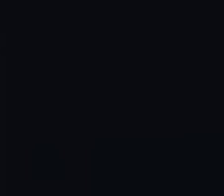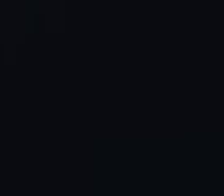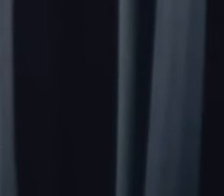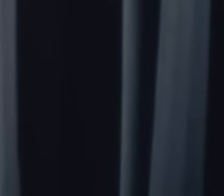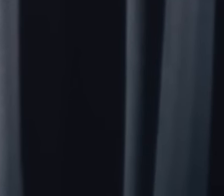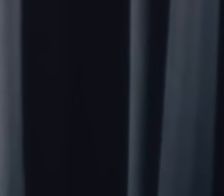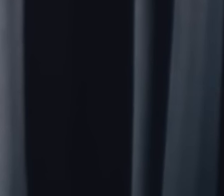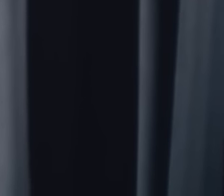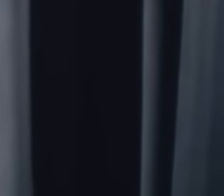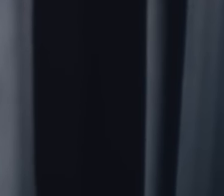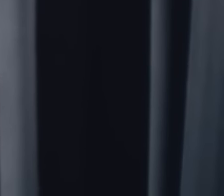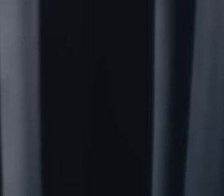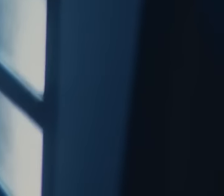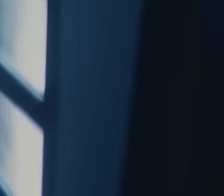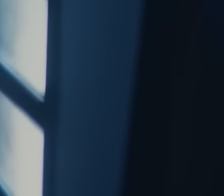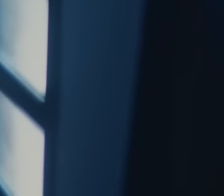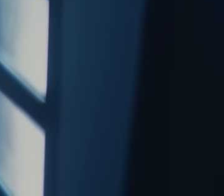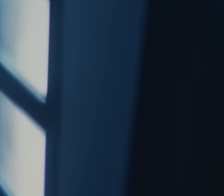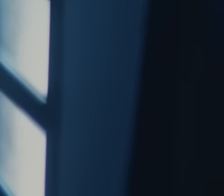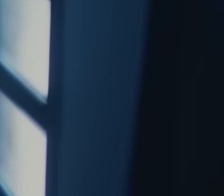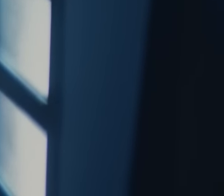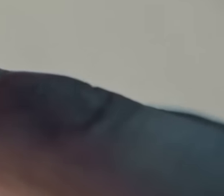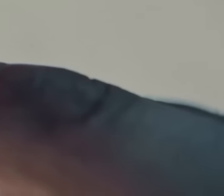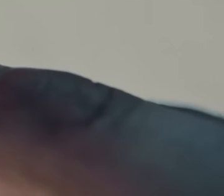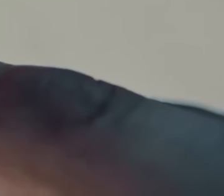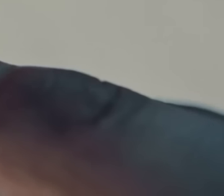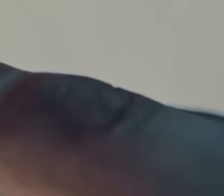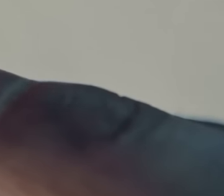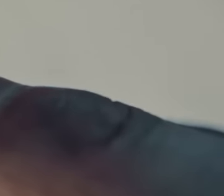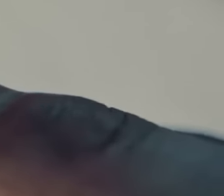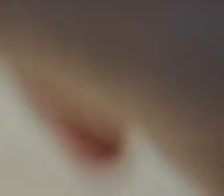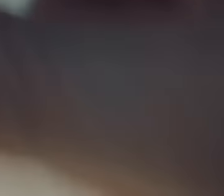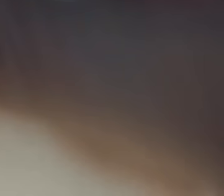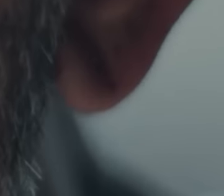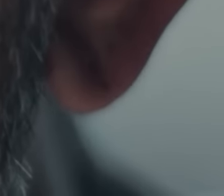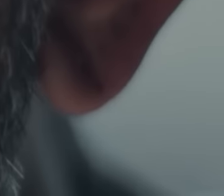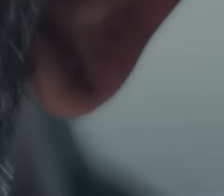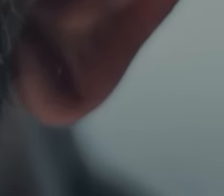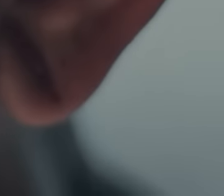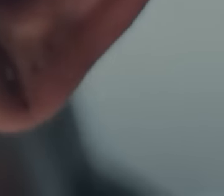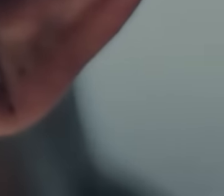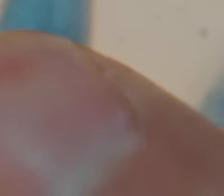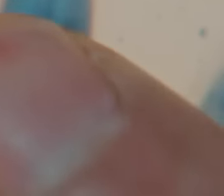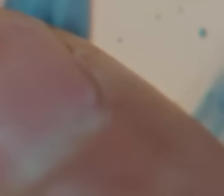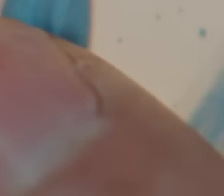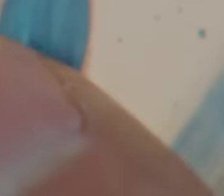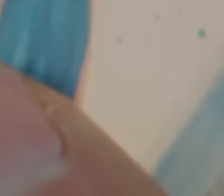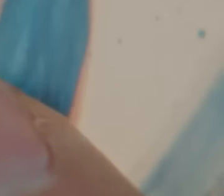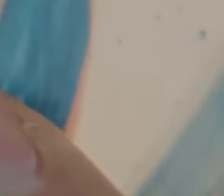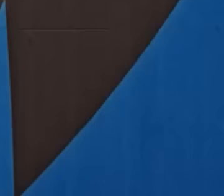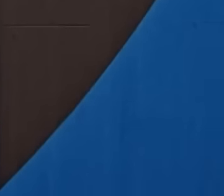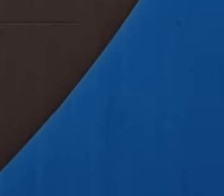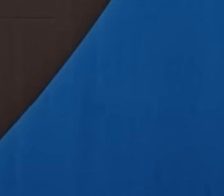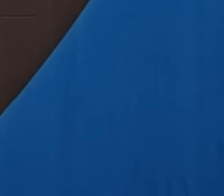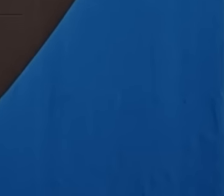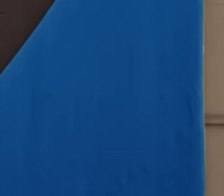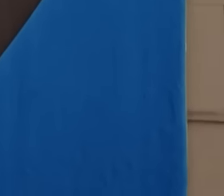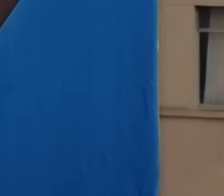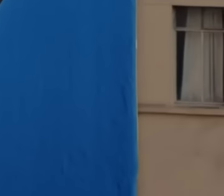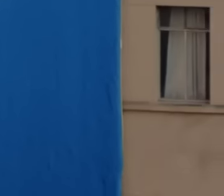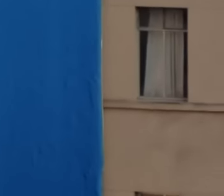Para quem busca excelência, é preciso focar nos pequenos detalhes que fazem uma enorme